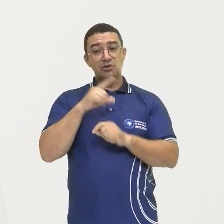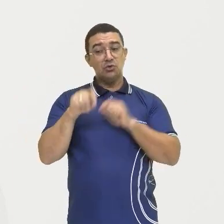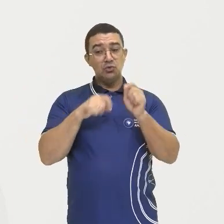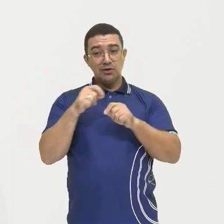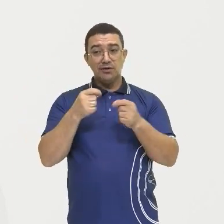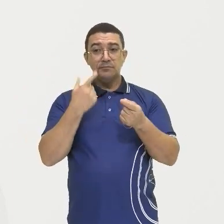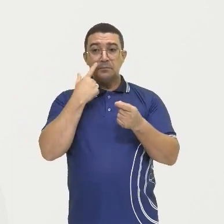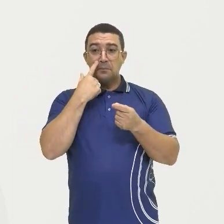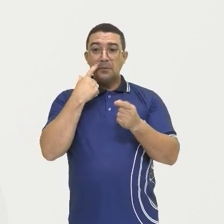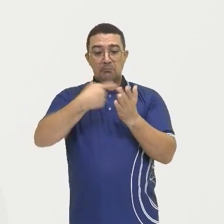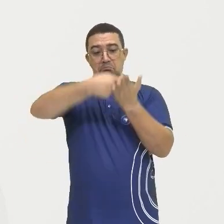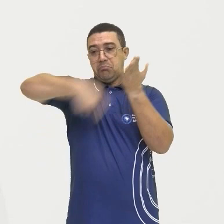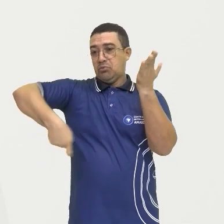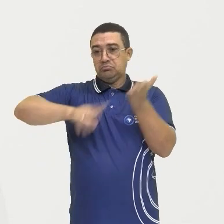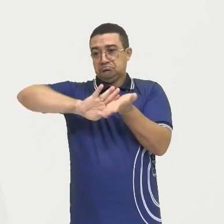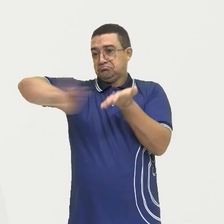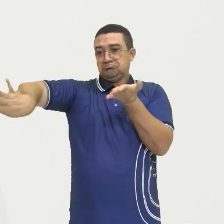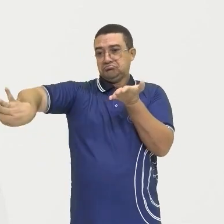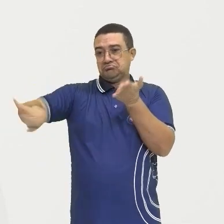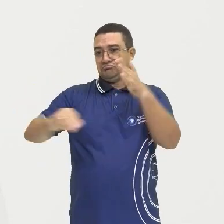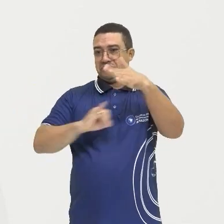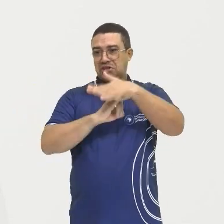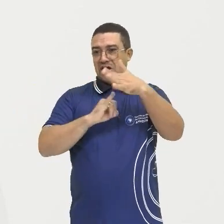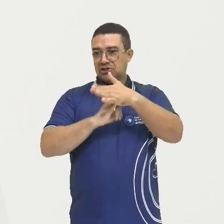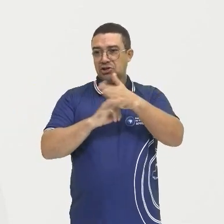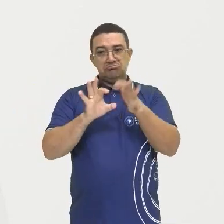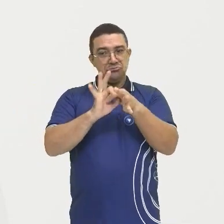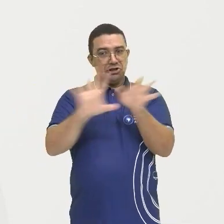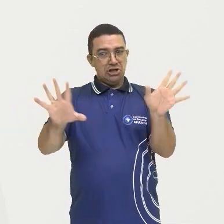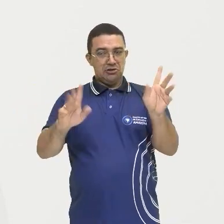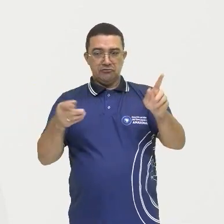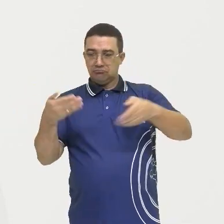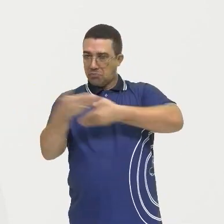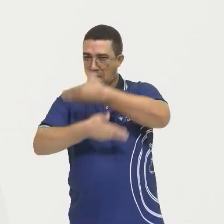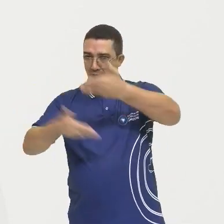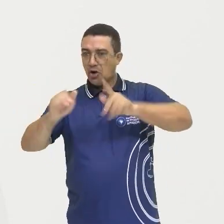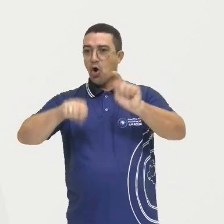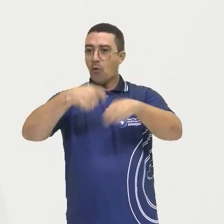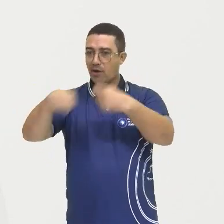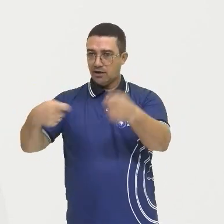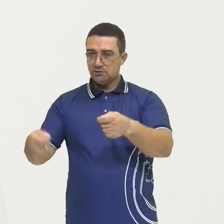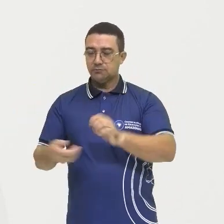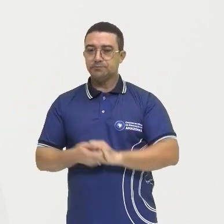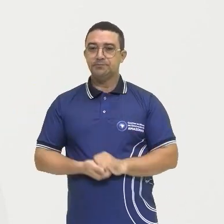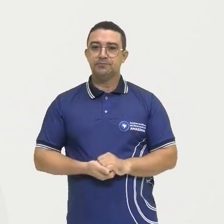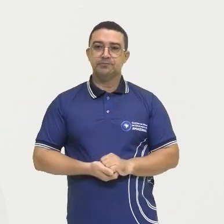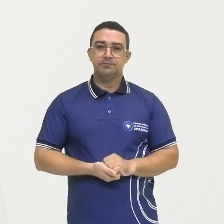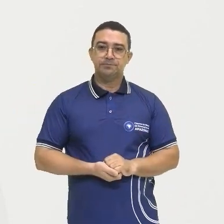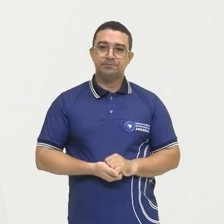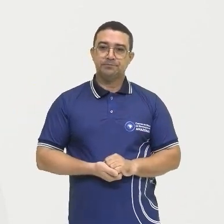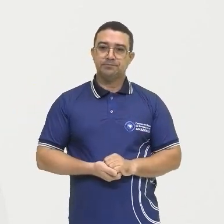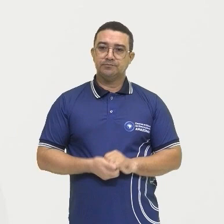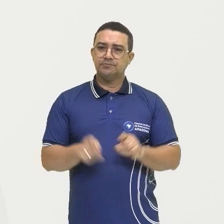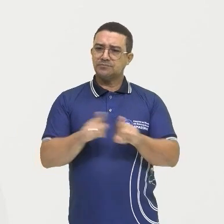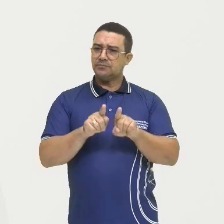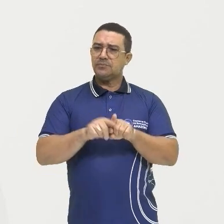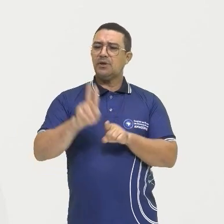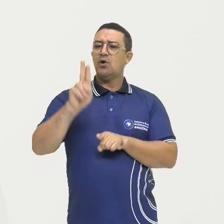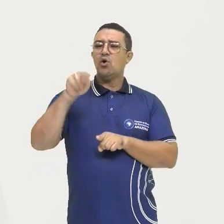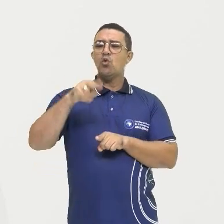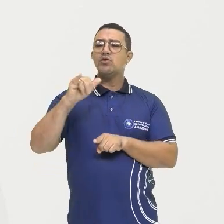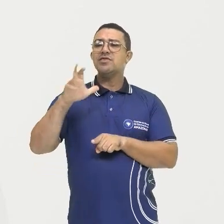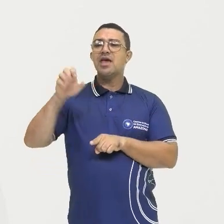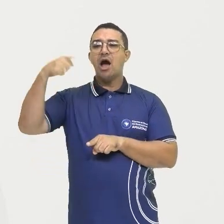bem? Vimos a questão da união aduaneira também, que visa eliminar ou reduzir essas tarifas alfandegárias.